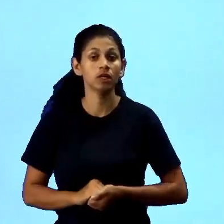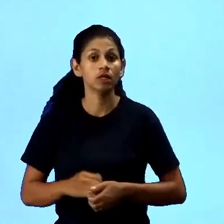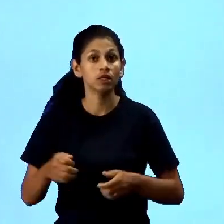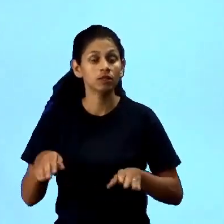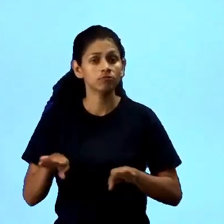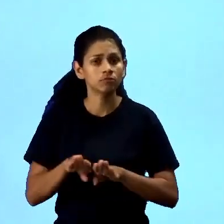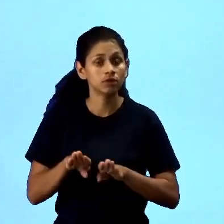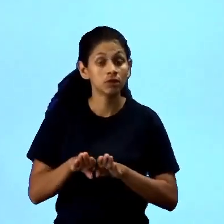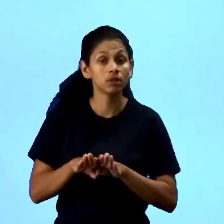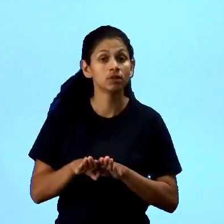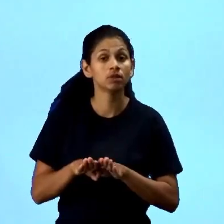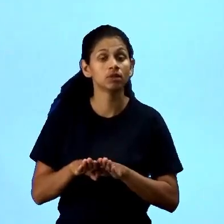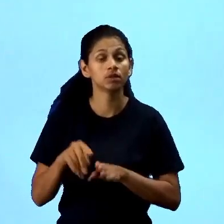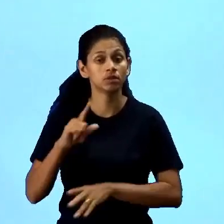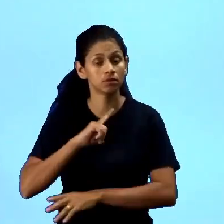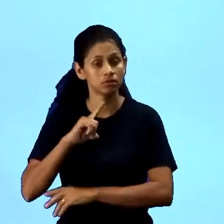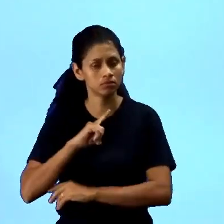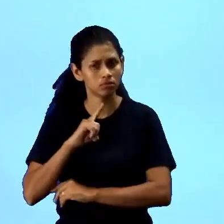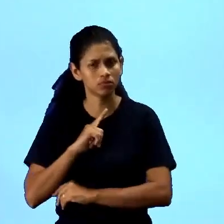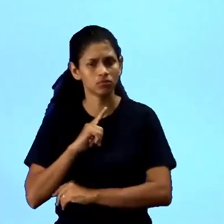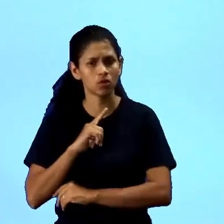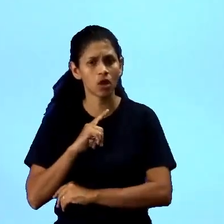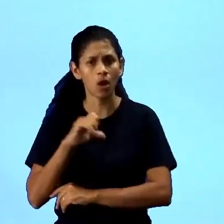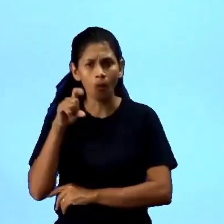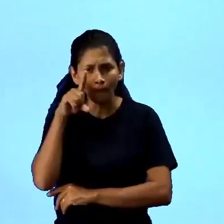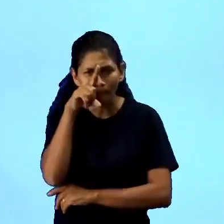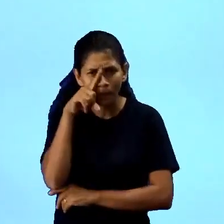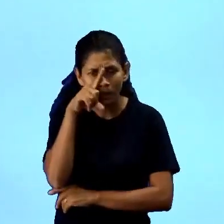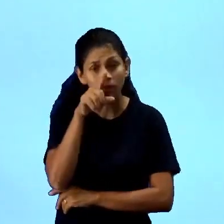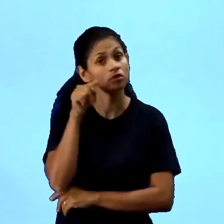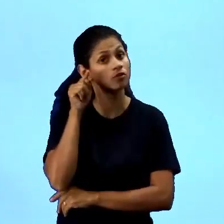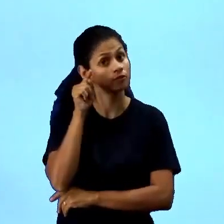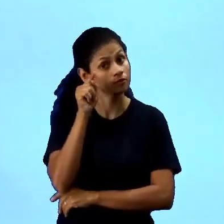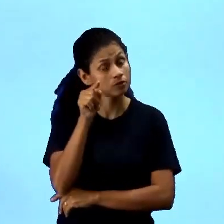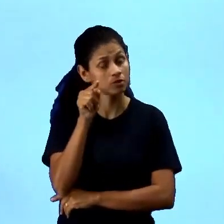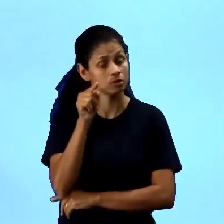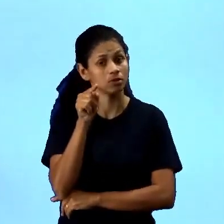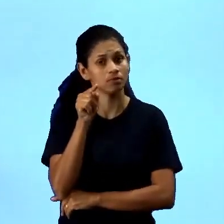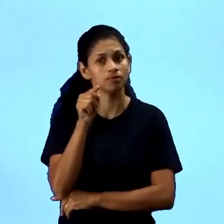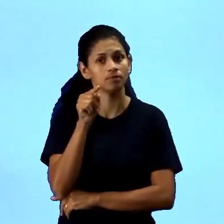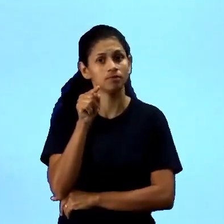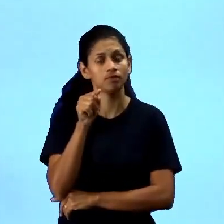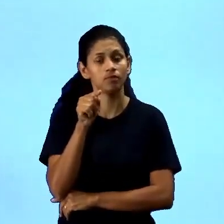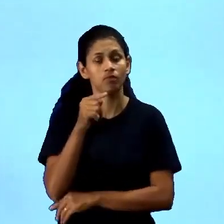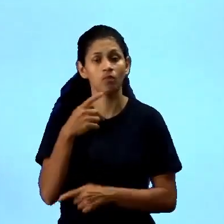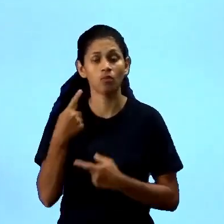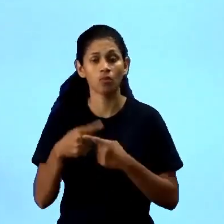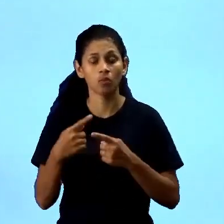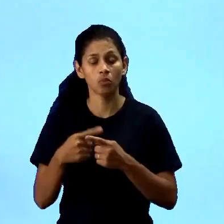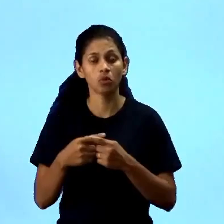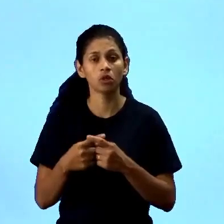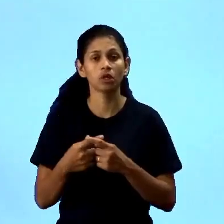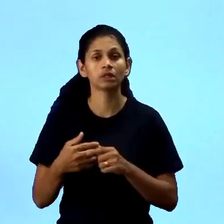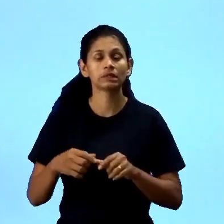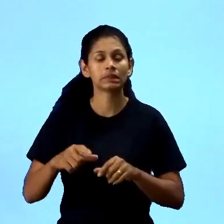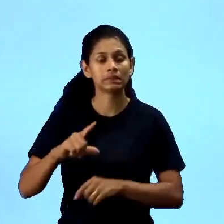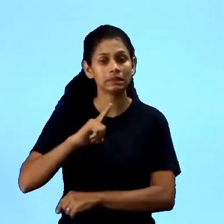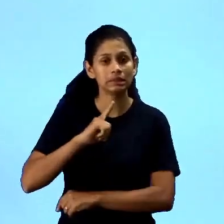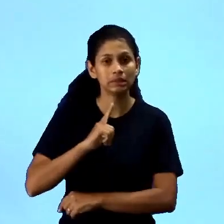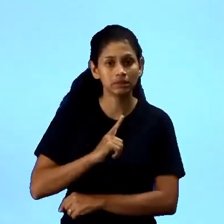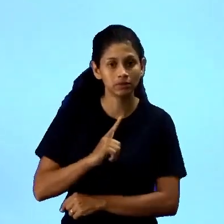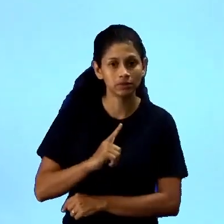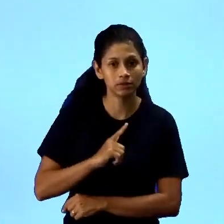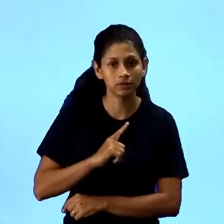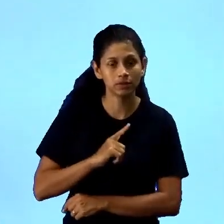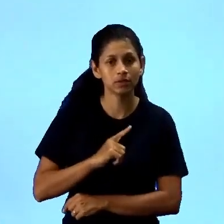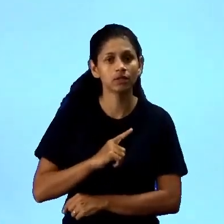perigo que você sofre, né? Então a faixa de pedestre ela está ali, se houver sinalização, tem de obedecer a sinalização, se